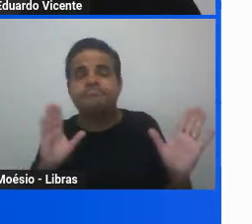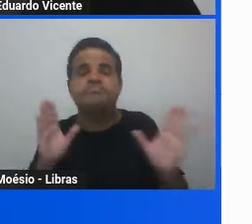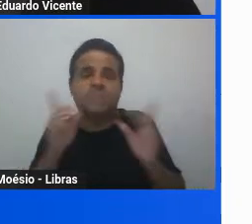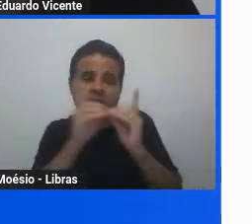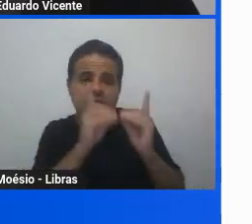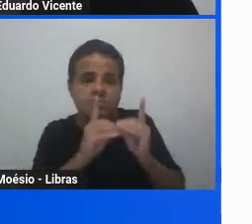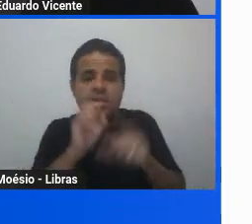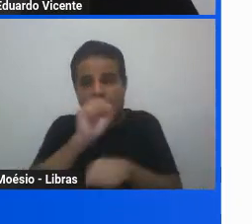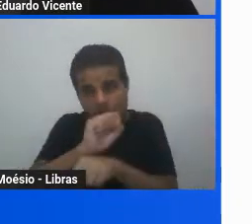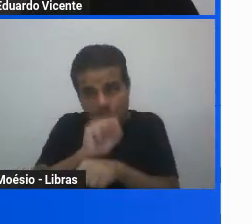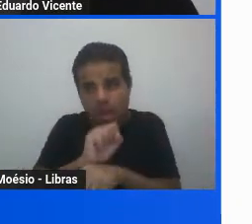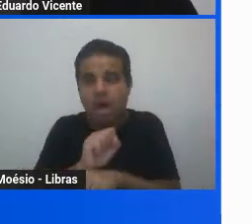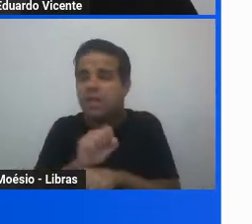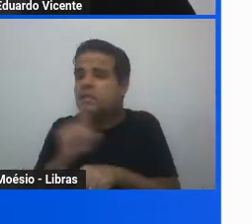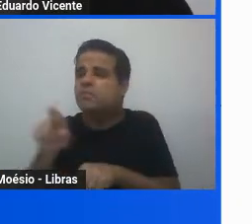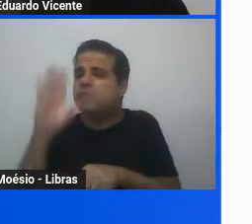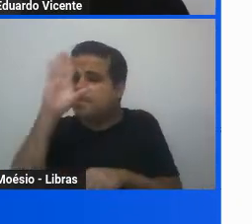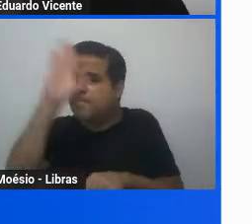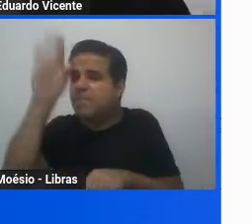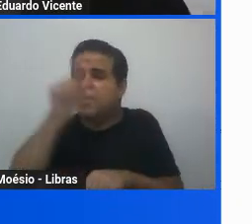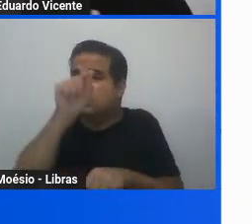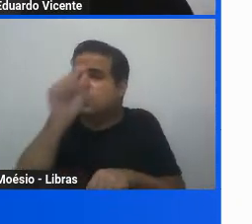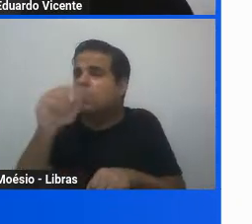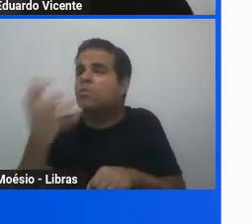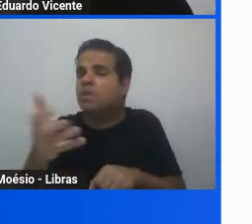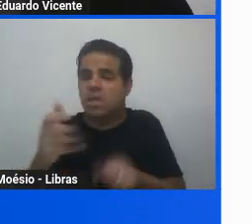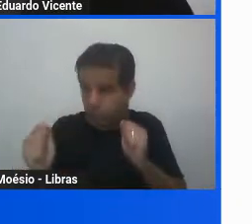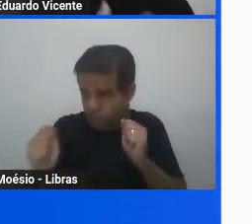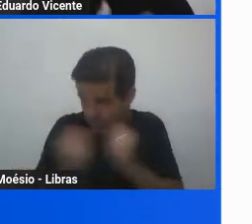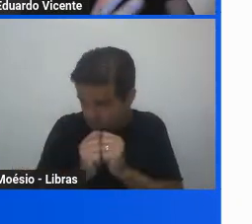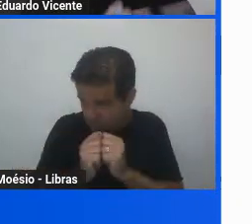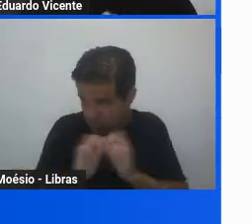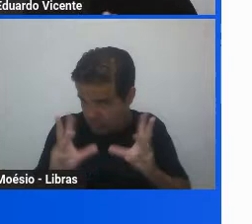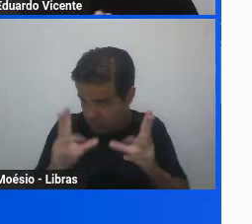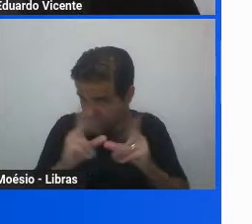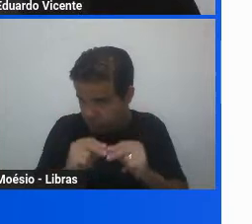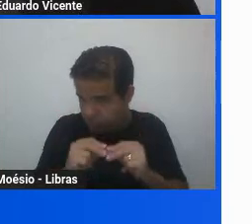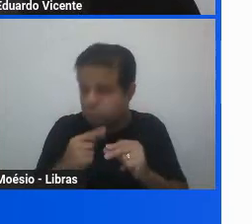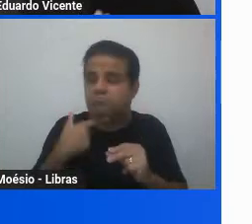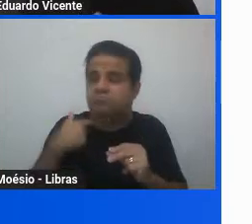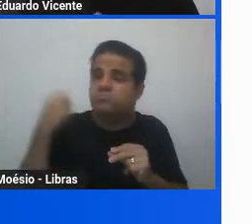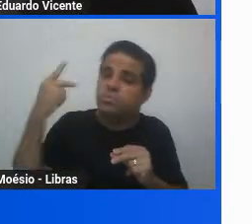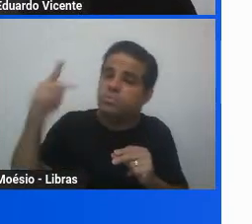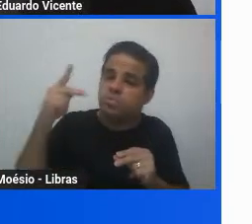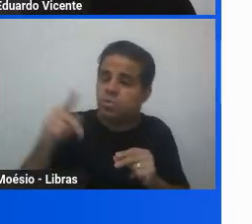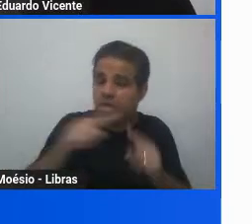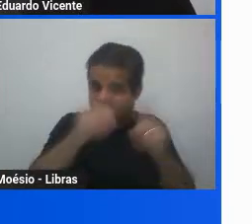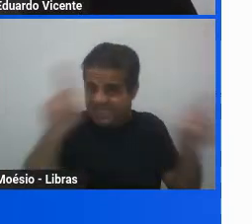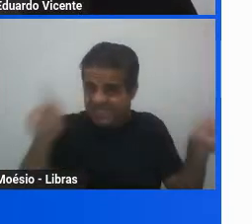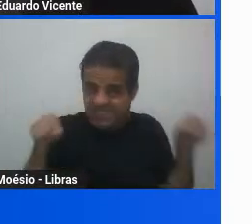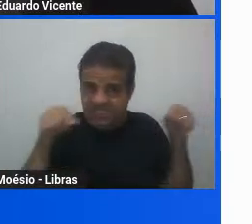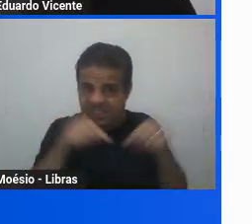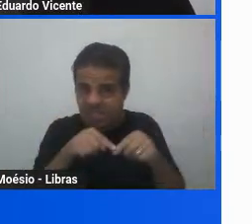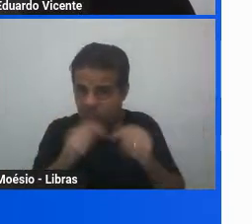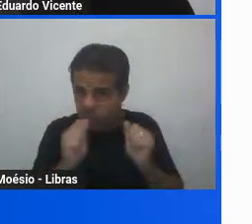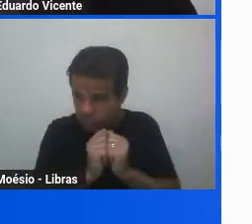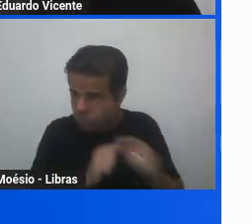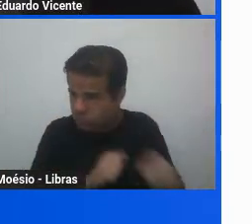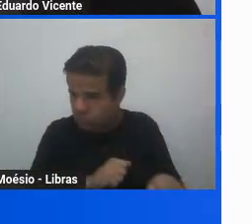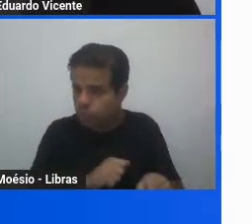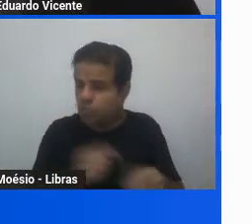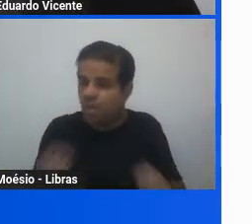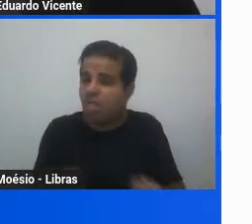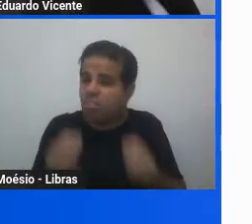médico, qual é a sua preferência? Aguardar aqui junto com todos ou a senhora prefere estar numa sala com ele? Por que é